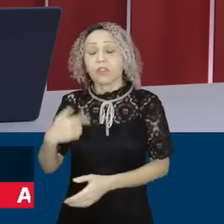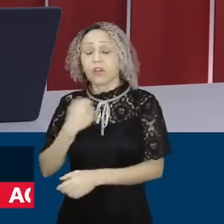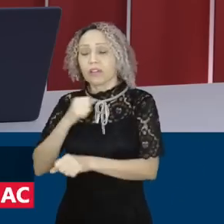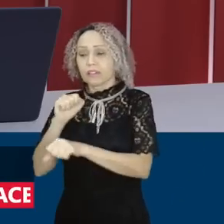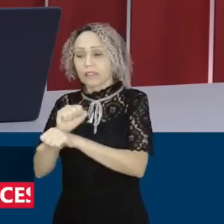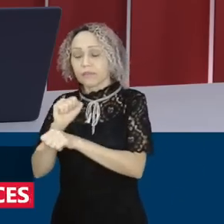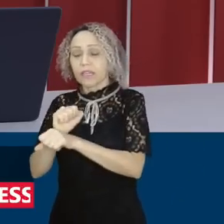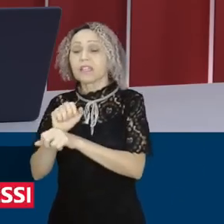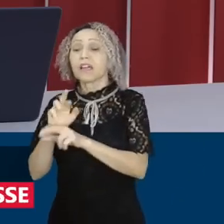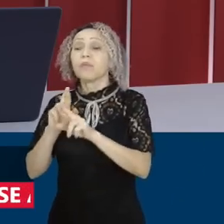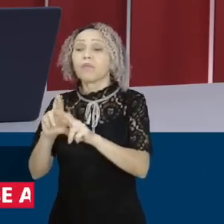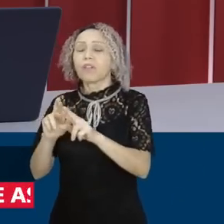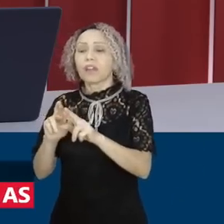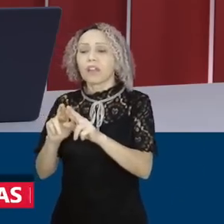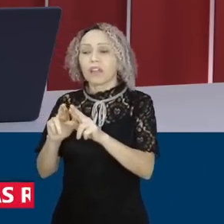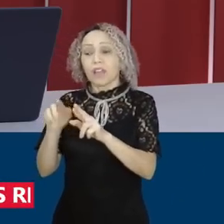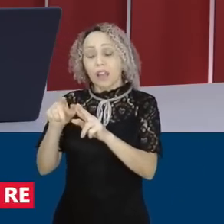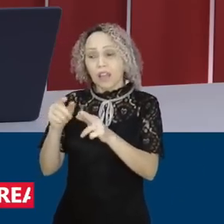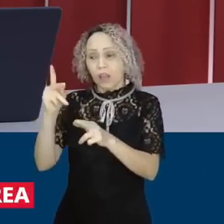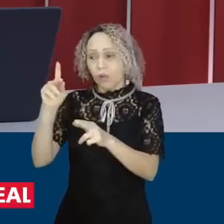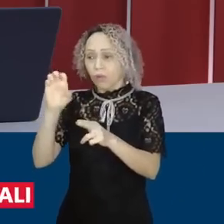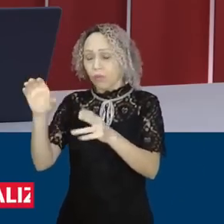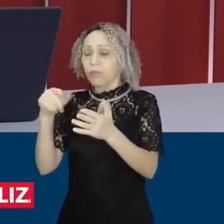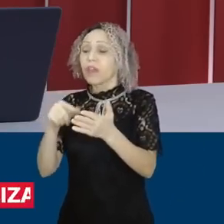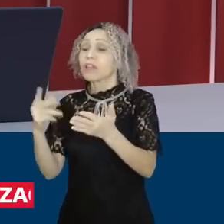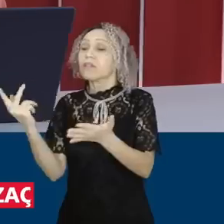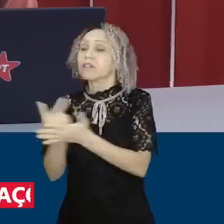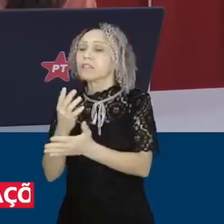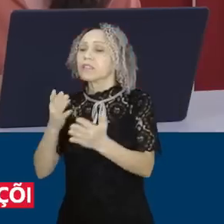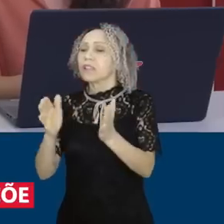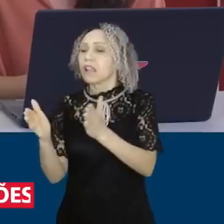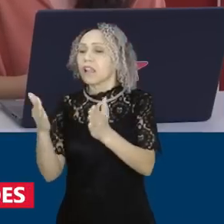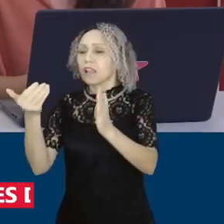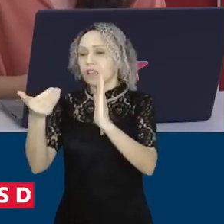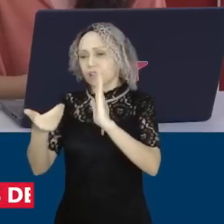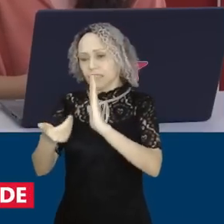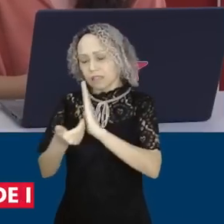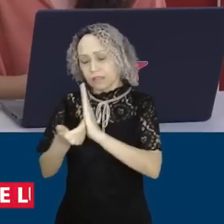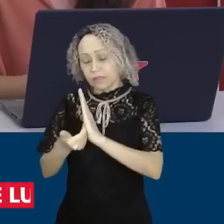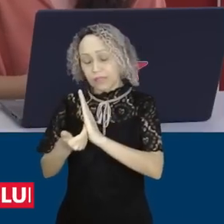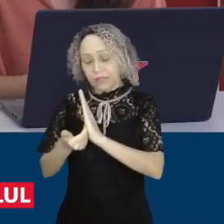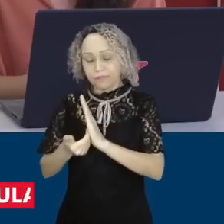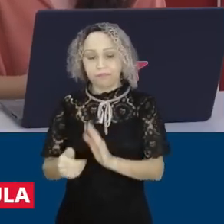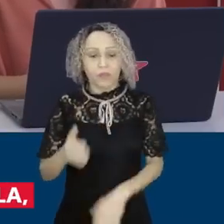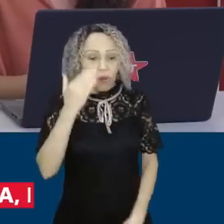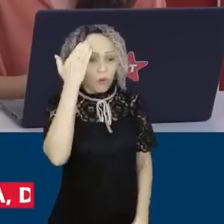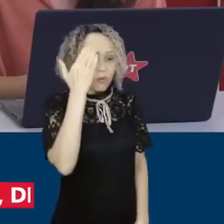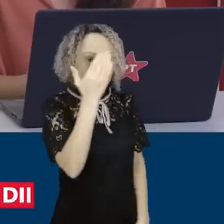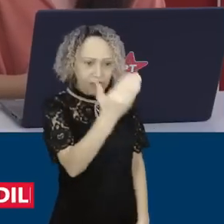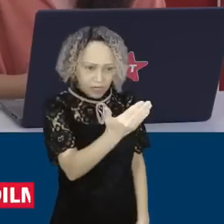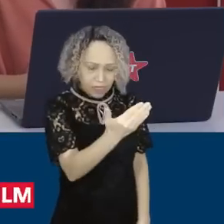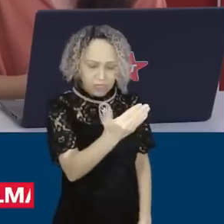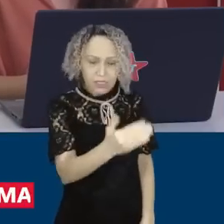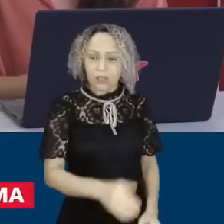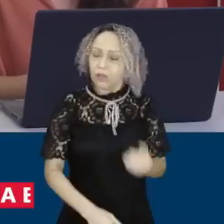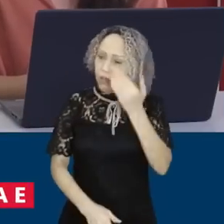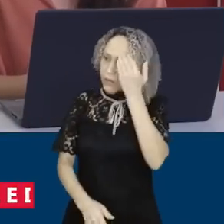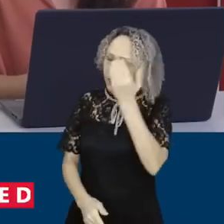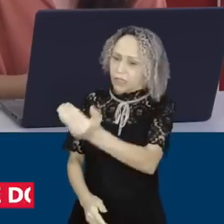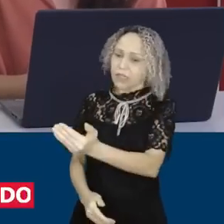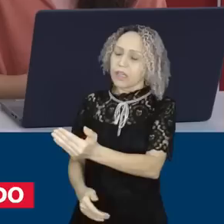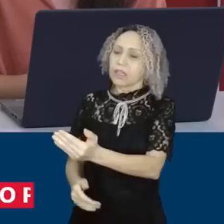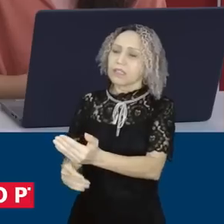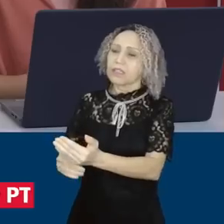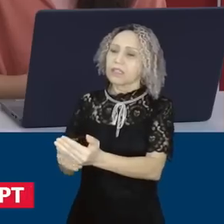Obrigada, Fernando, pela participação com a gente hoje. A gente se vê de novo amanhã. Obrigado, Amanda. A gente vai continuar acompanhando aí e logo